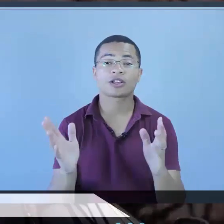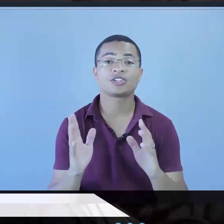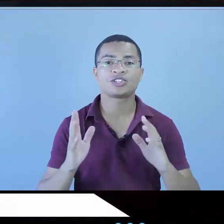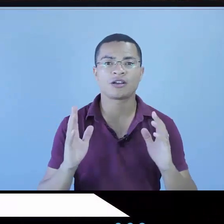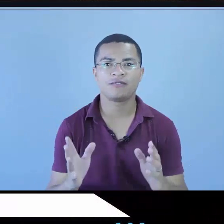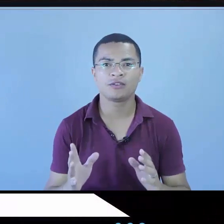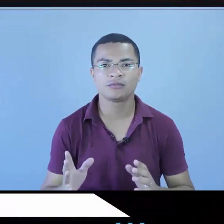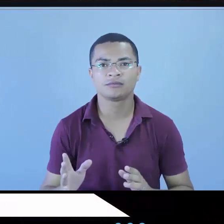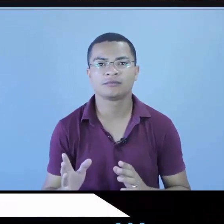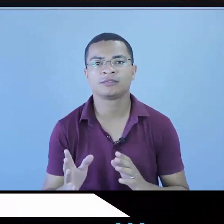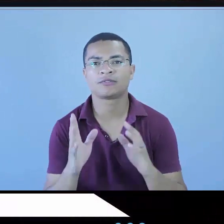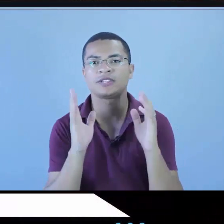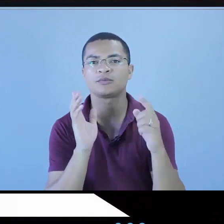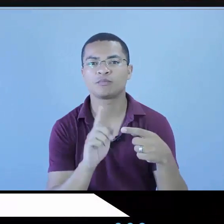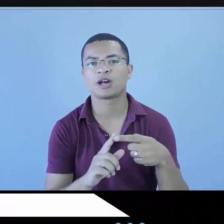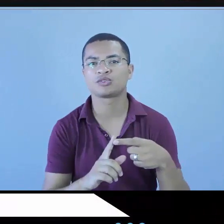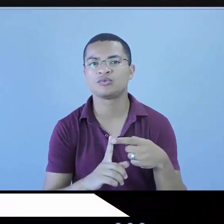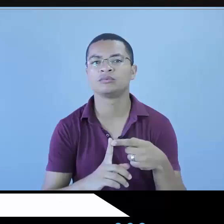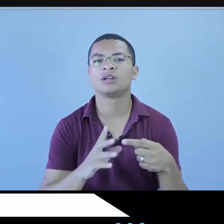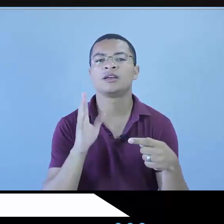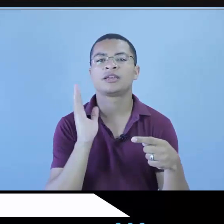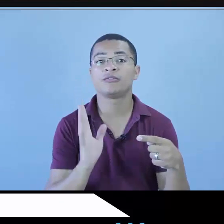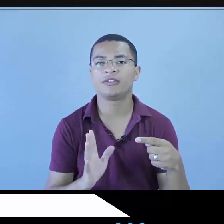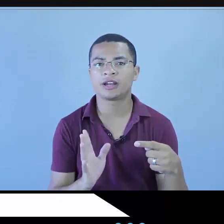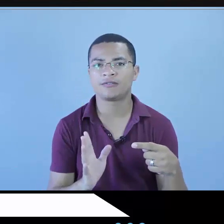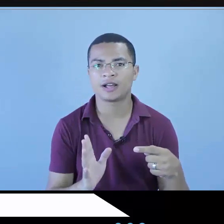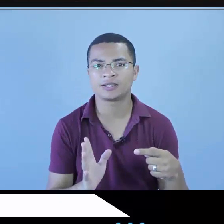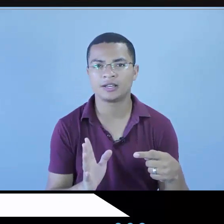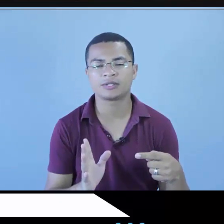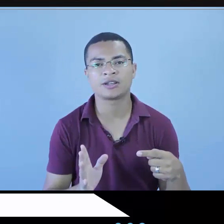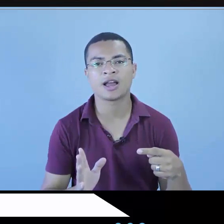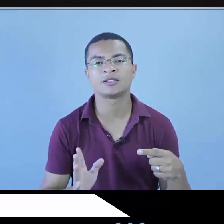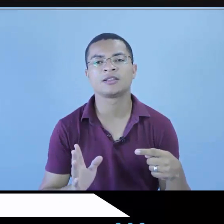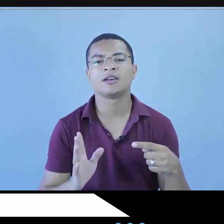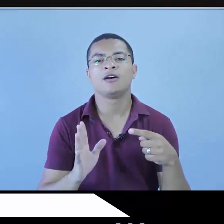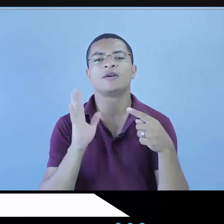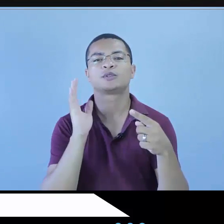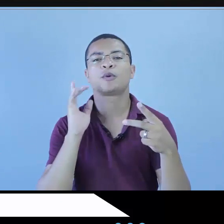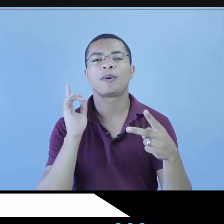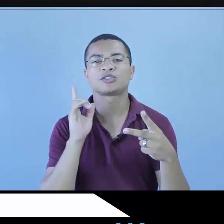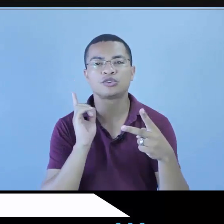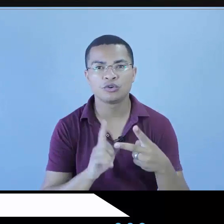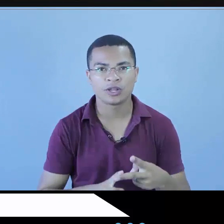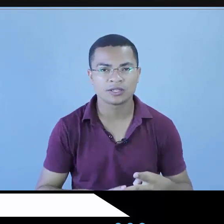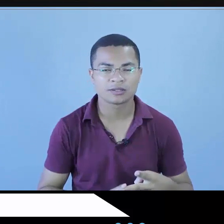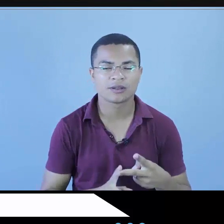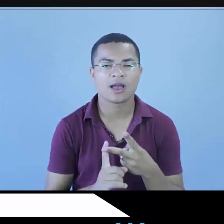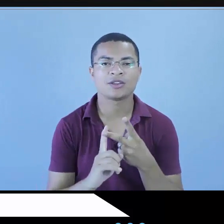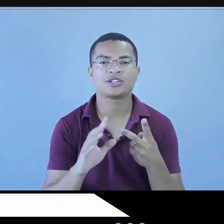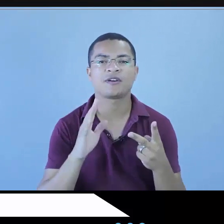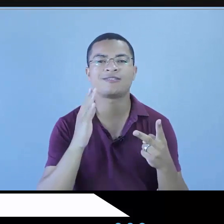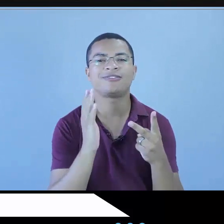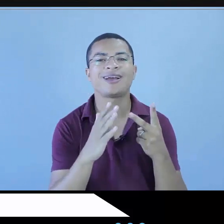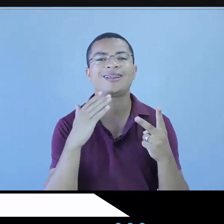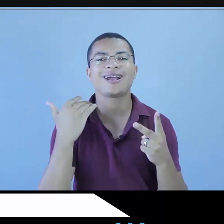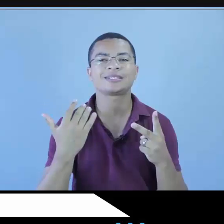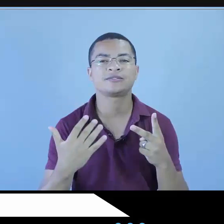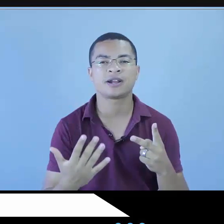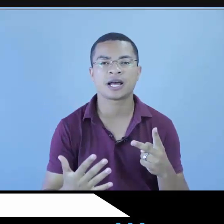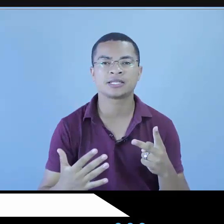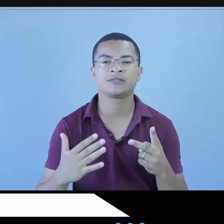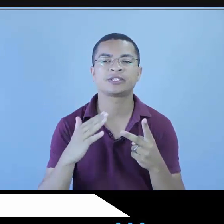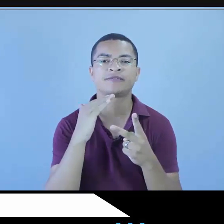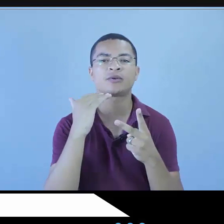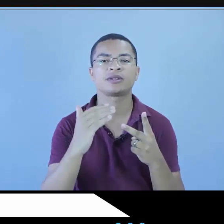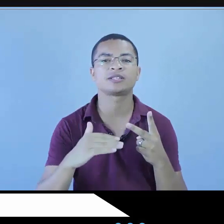Bom, agora que a gente já viu, já fizemos o passo 1, que é ver a frase em língua de sinais, vamos para o passo 2. A gente vai avaliar